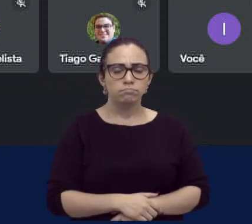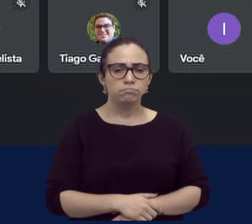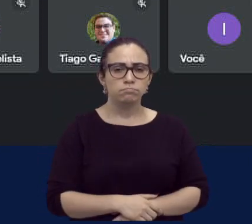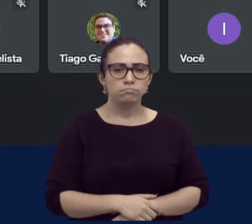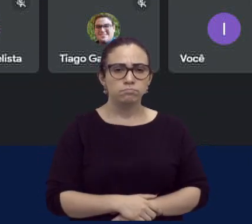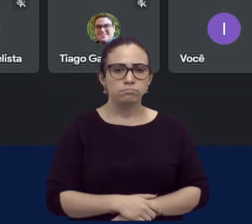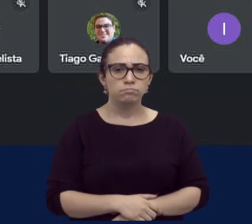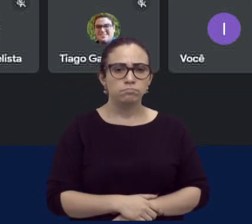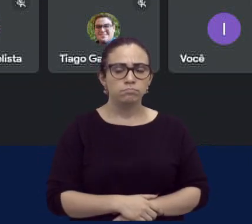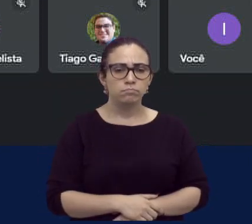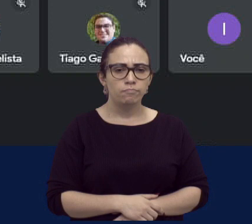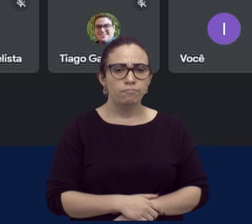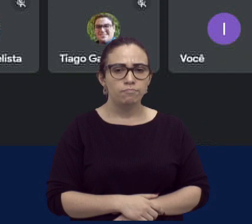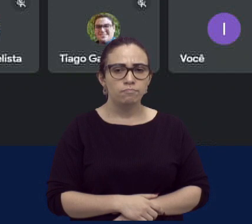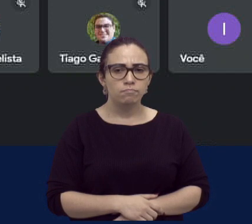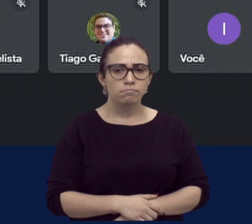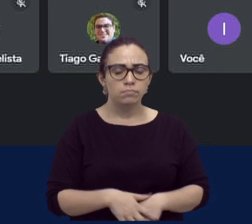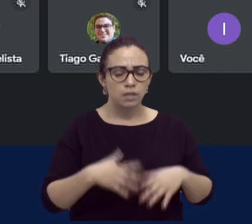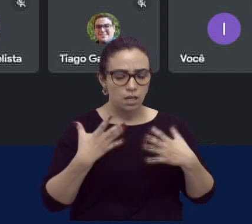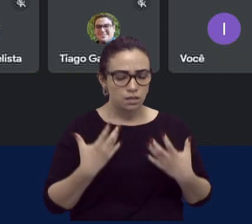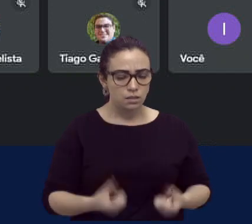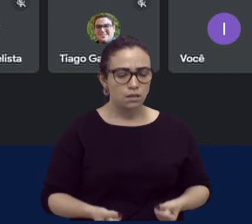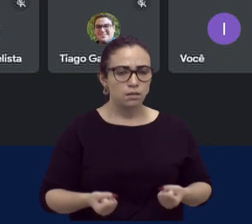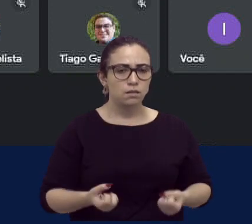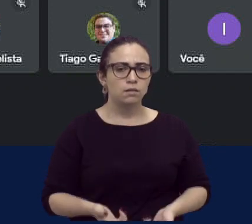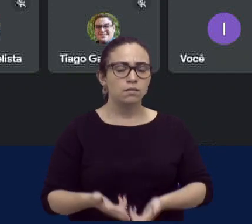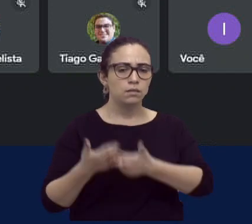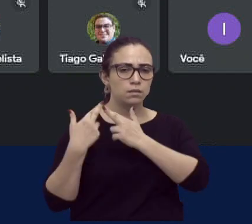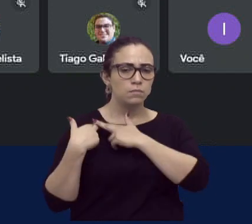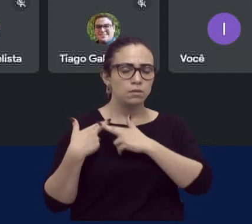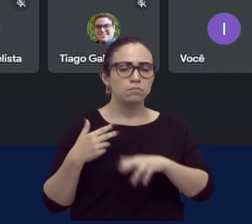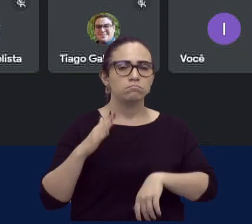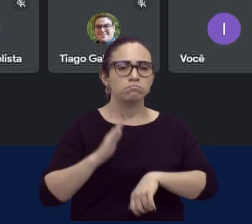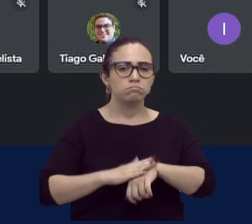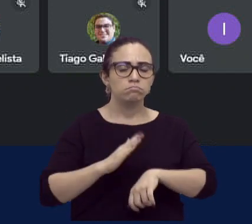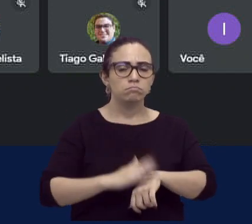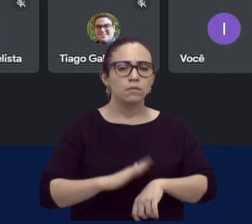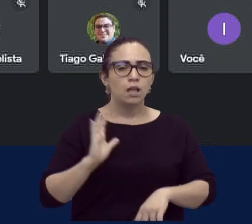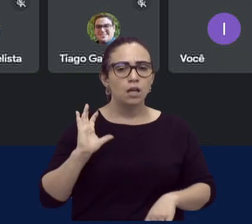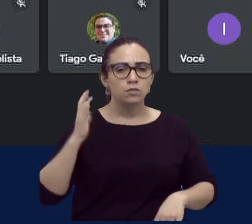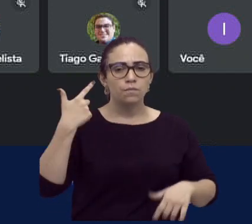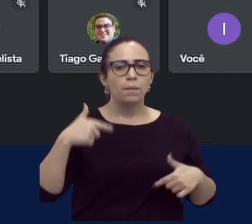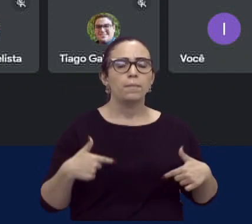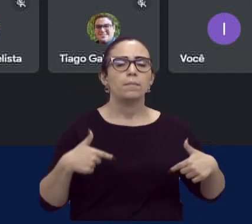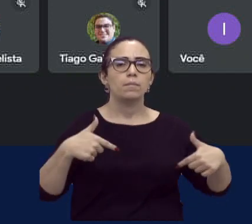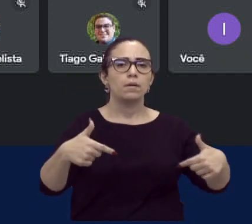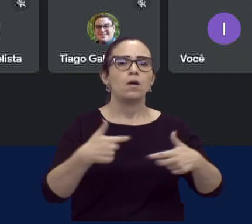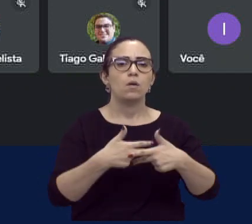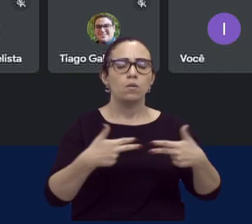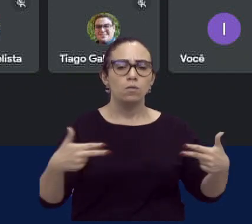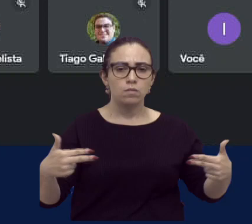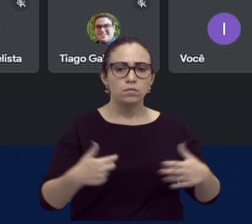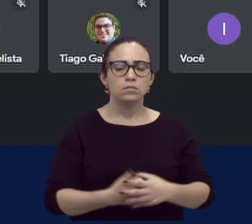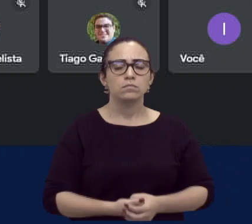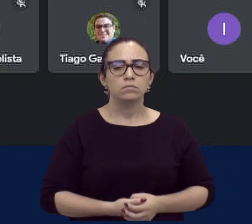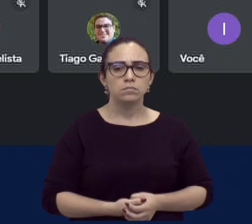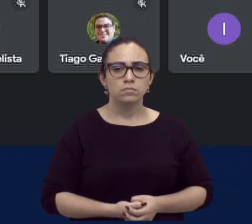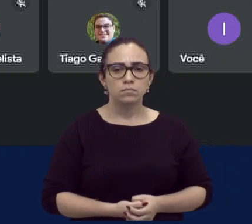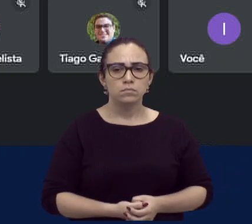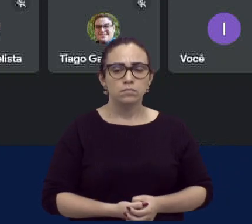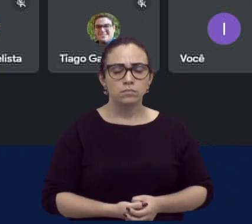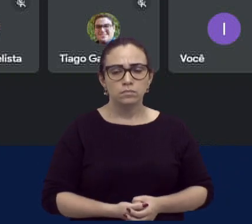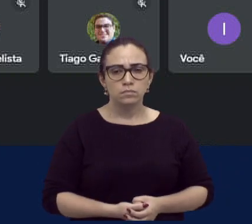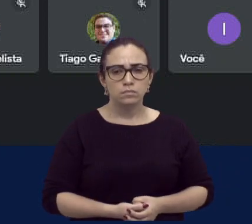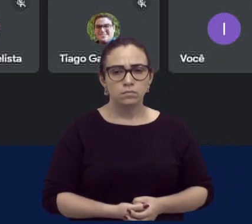de quem você é, assumir suas responsabilidades e resolver as suas pendências de uma forma muito